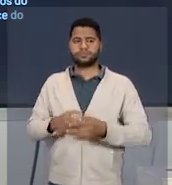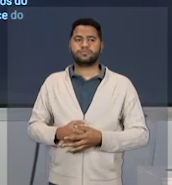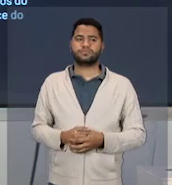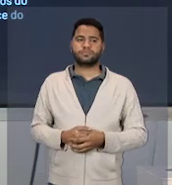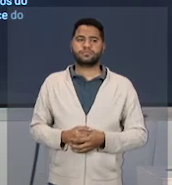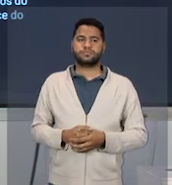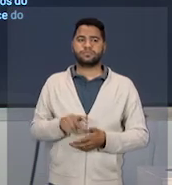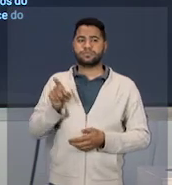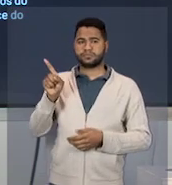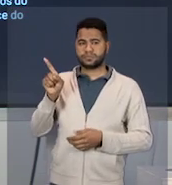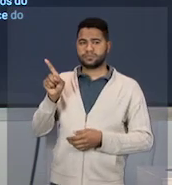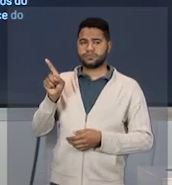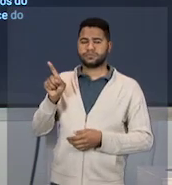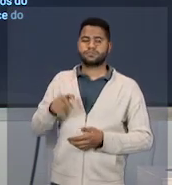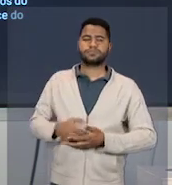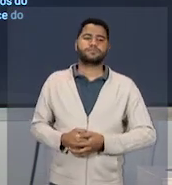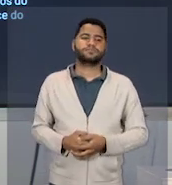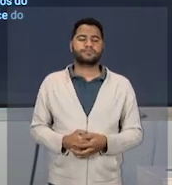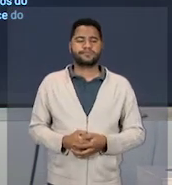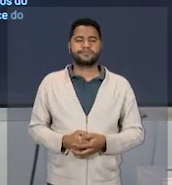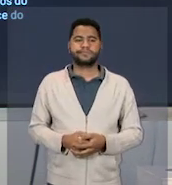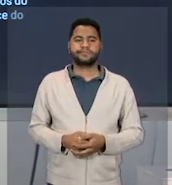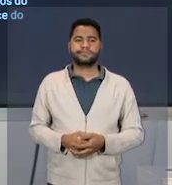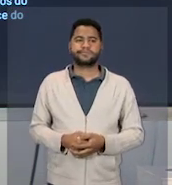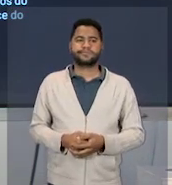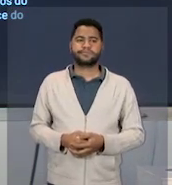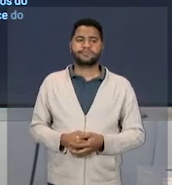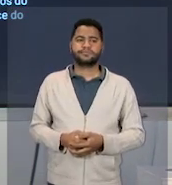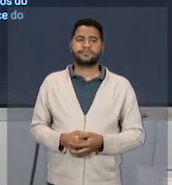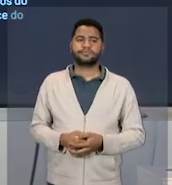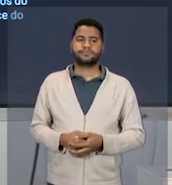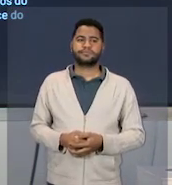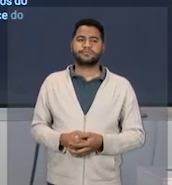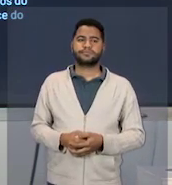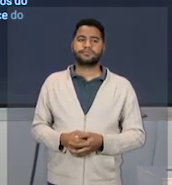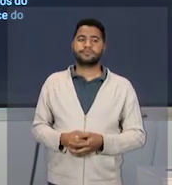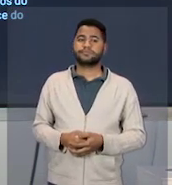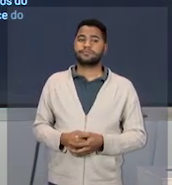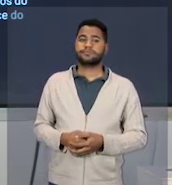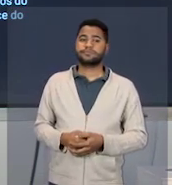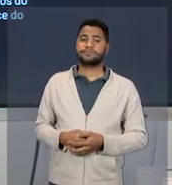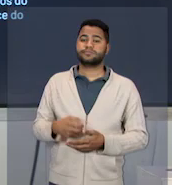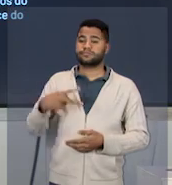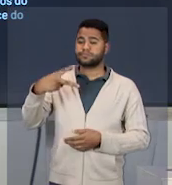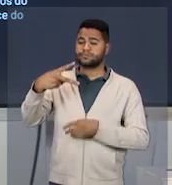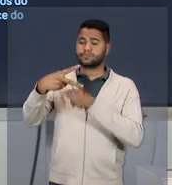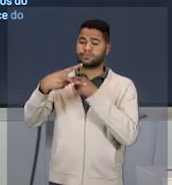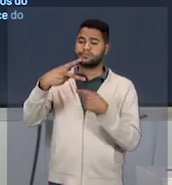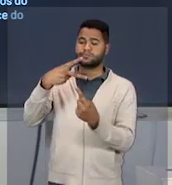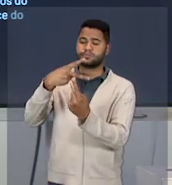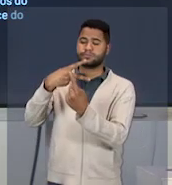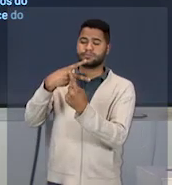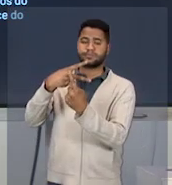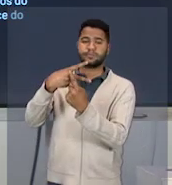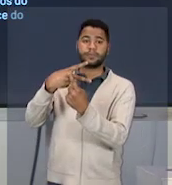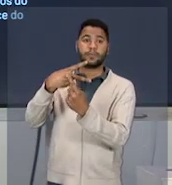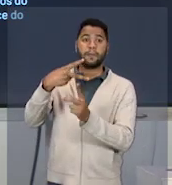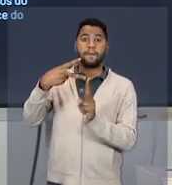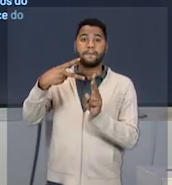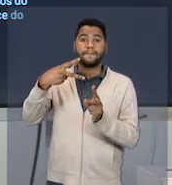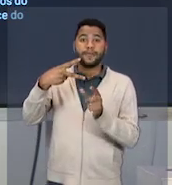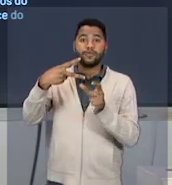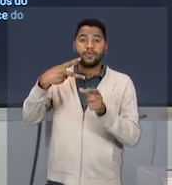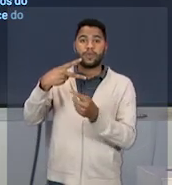semirretas azuis aqui, né? E mesma origem. O que é mesma origem? É o ponto onde elas começam. E